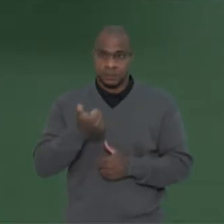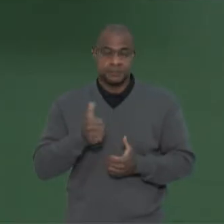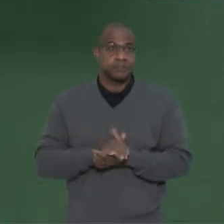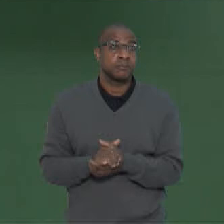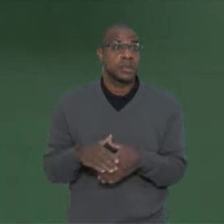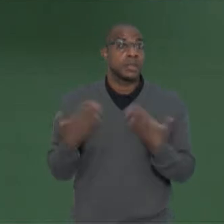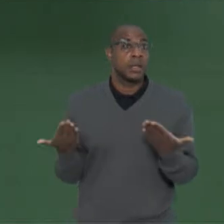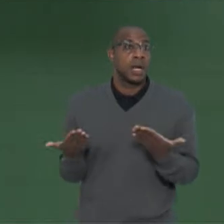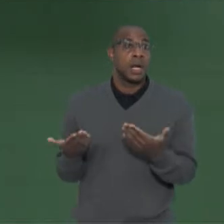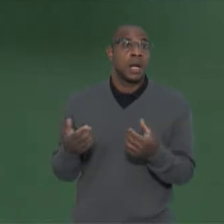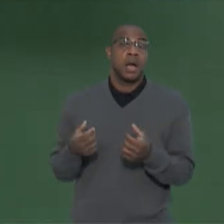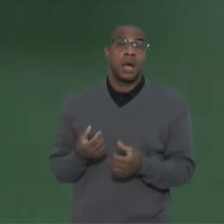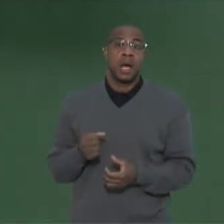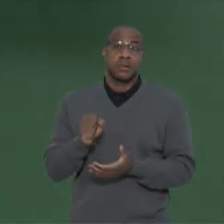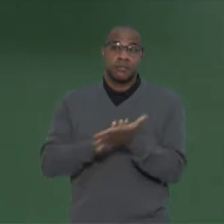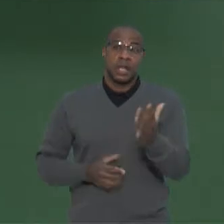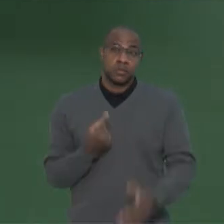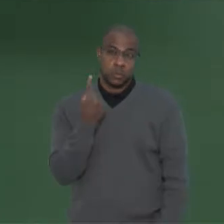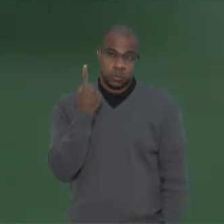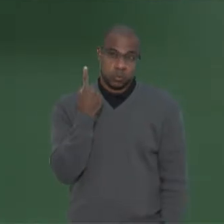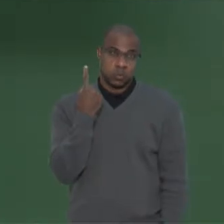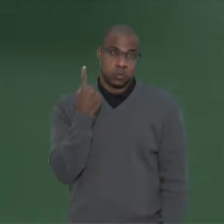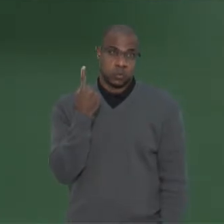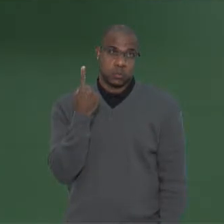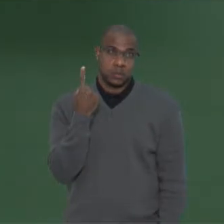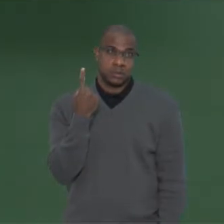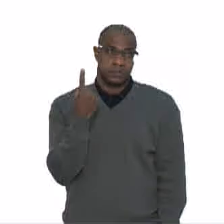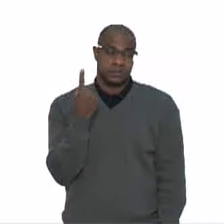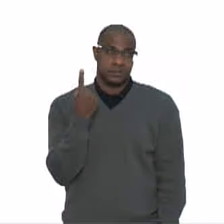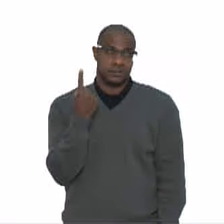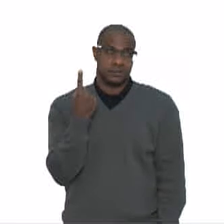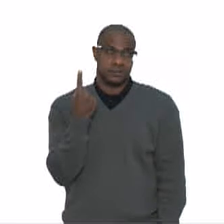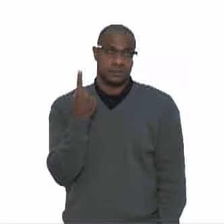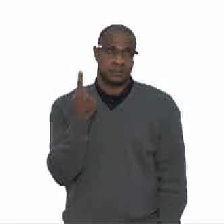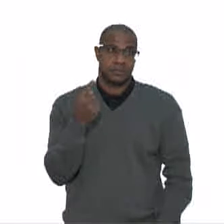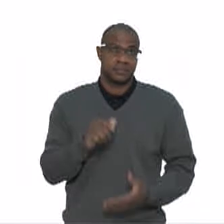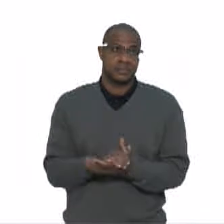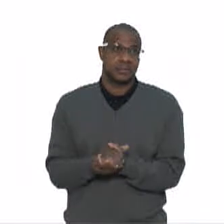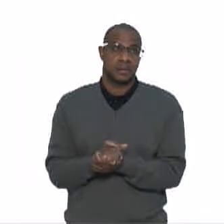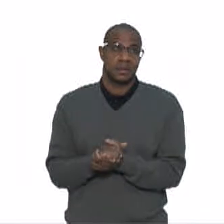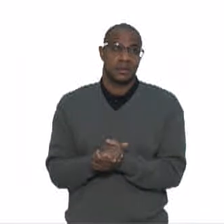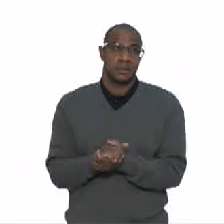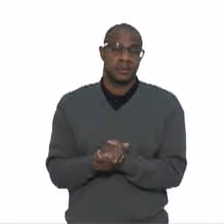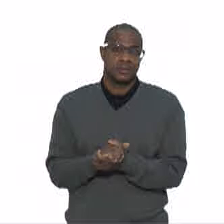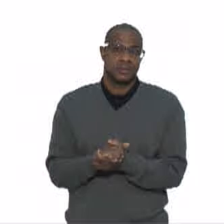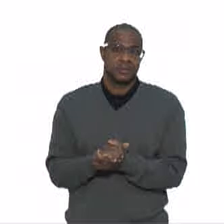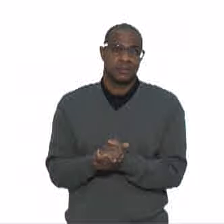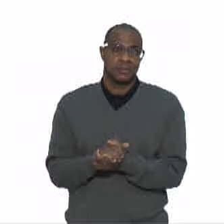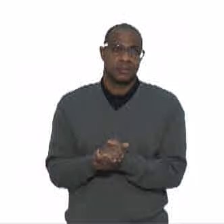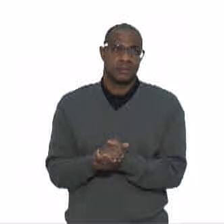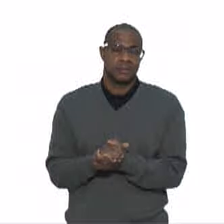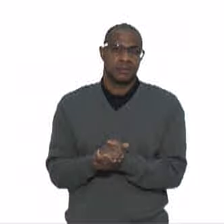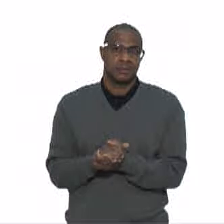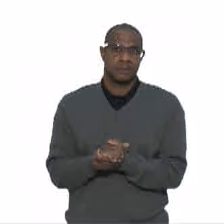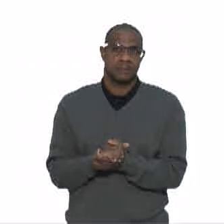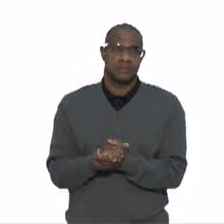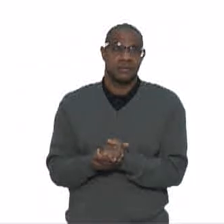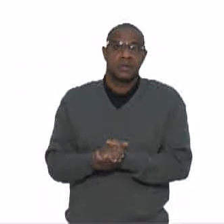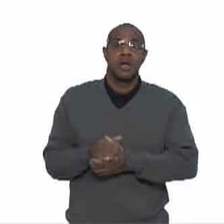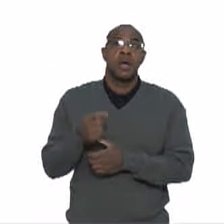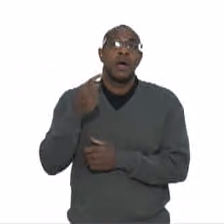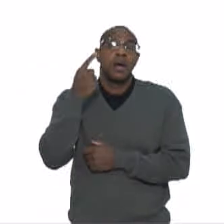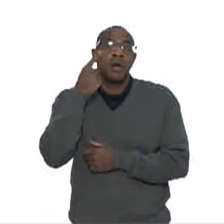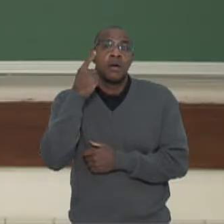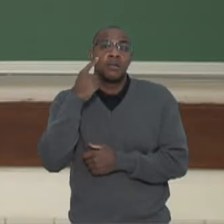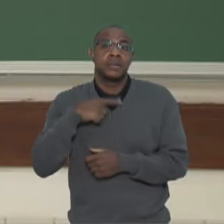Atividade 1. A respeito da função social do deporte, apunta a afirmativa correta. Você